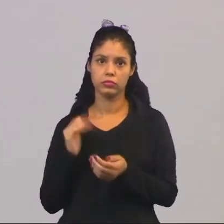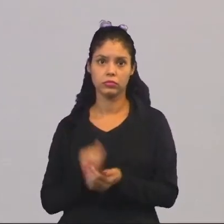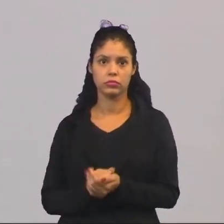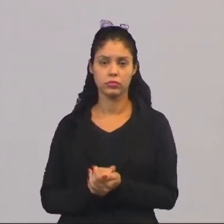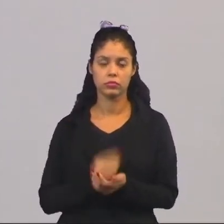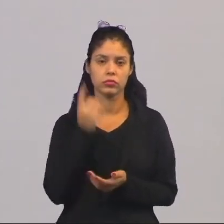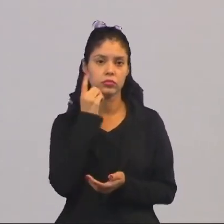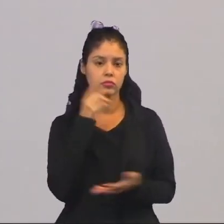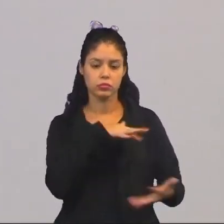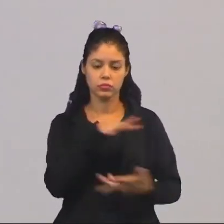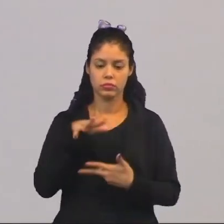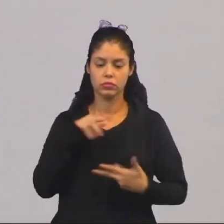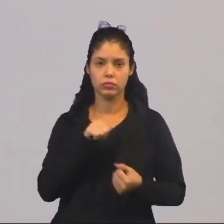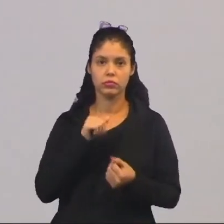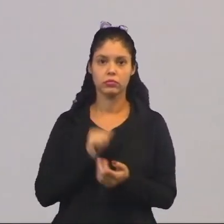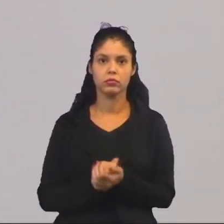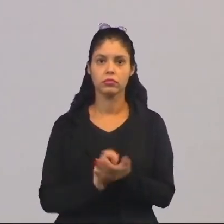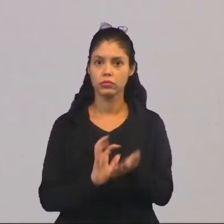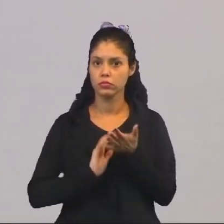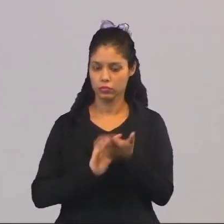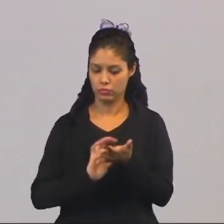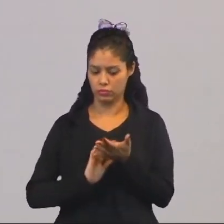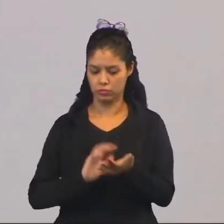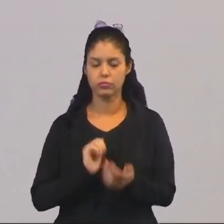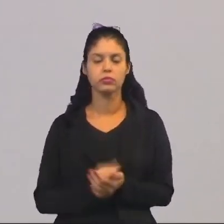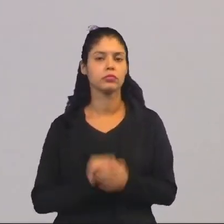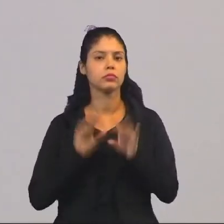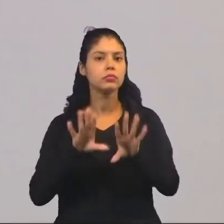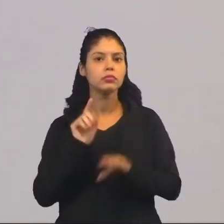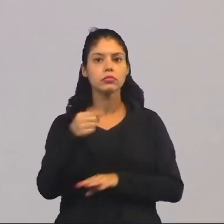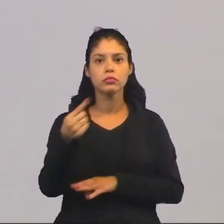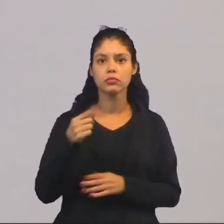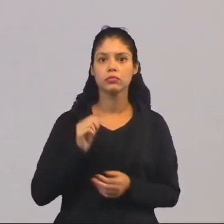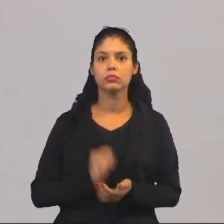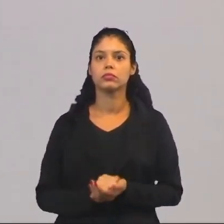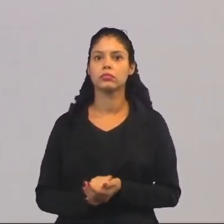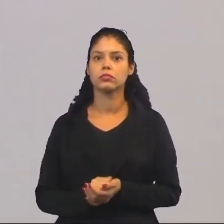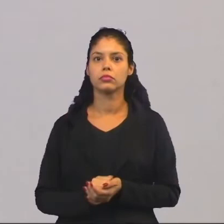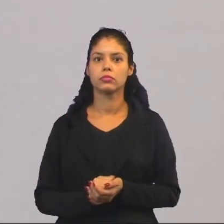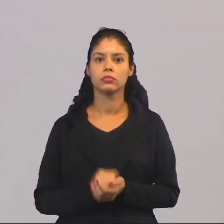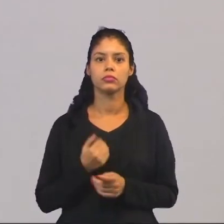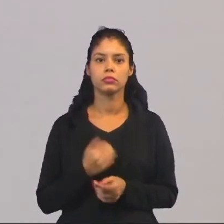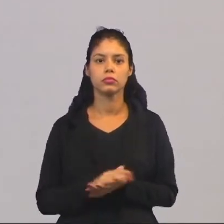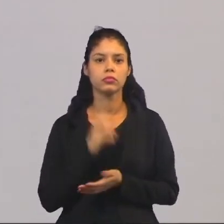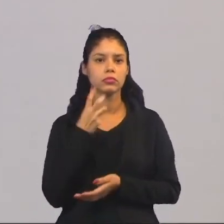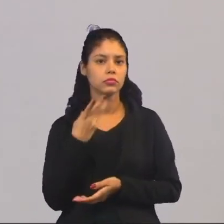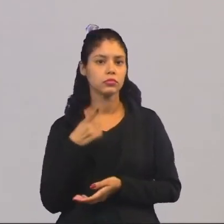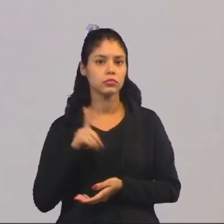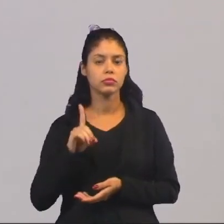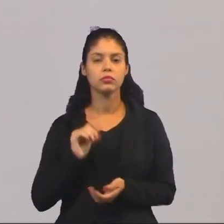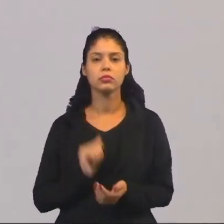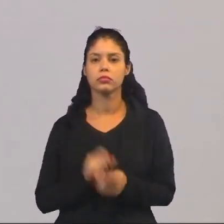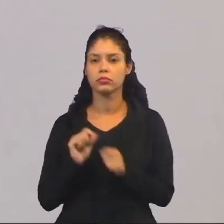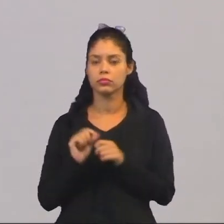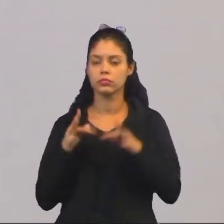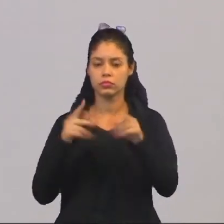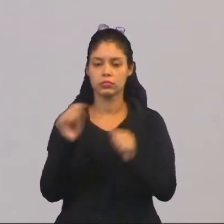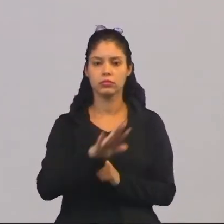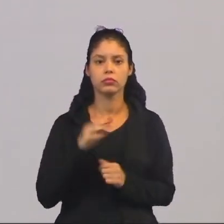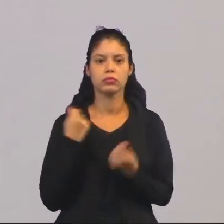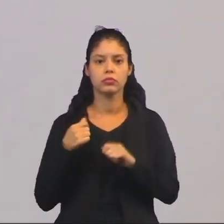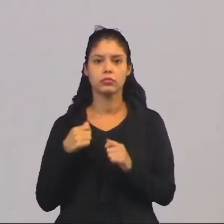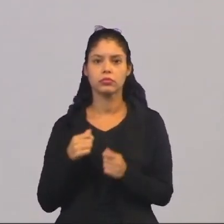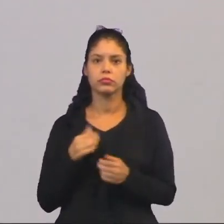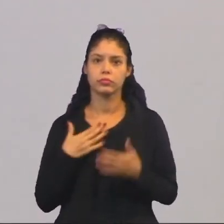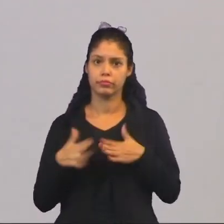mundo, né, digital. Tudo que você for fazer, você vai estar ali numa conexão 3D, fazendo tudo, sem precisar estar se